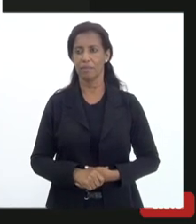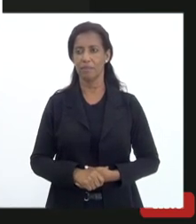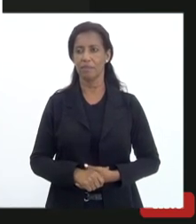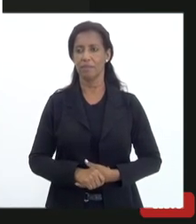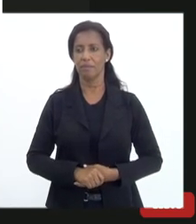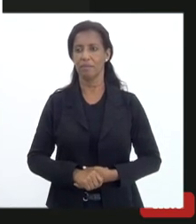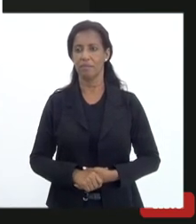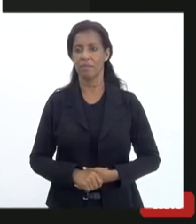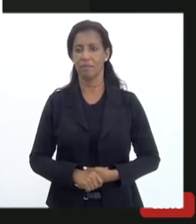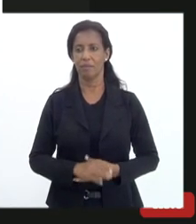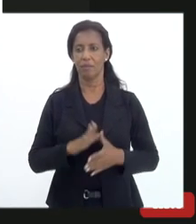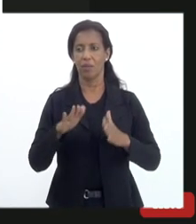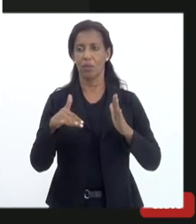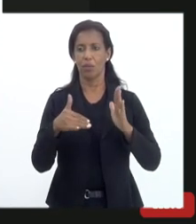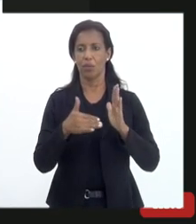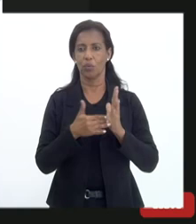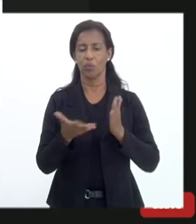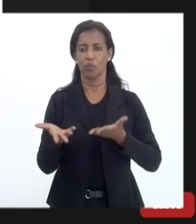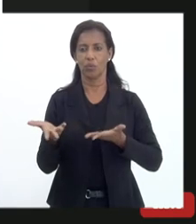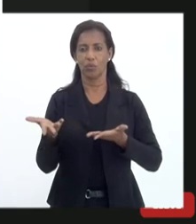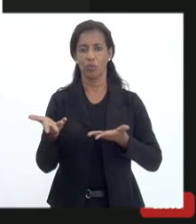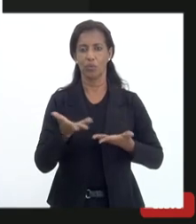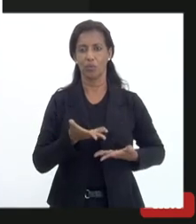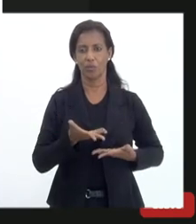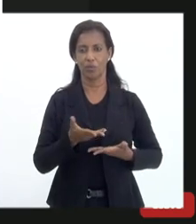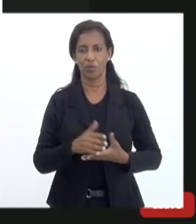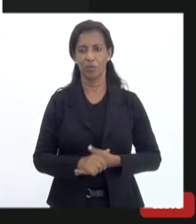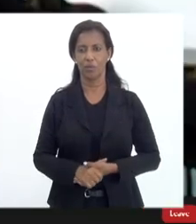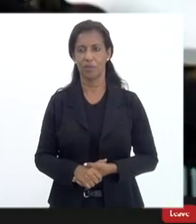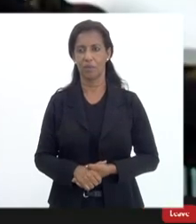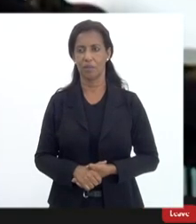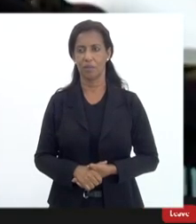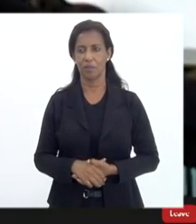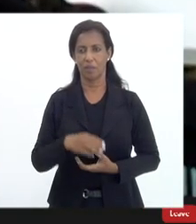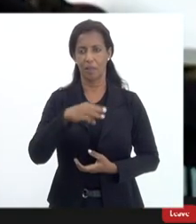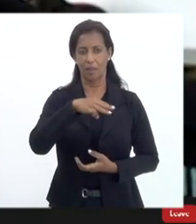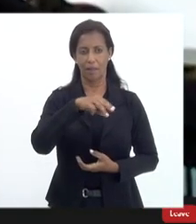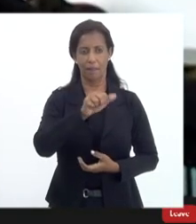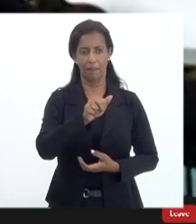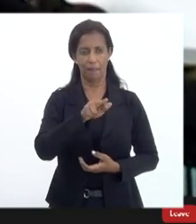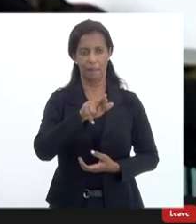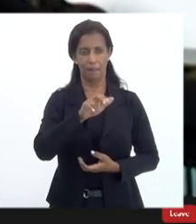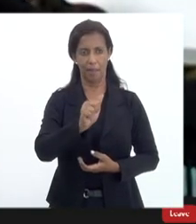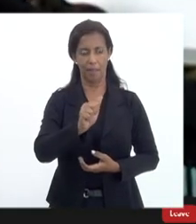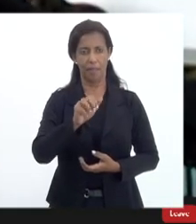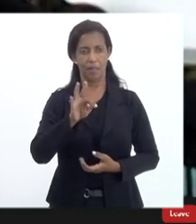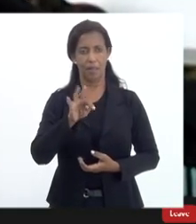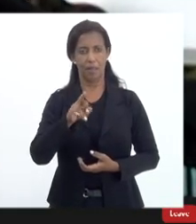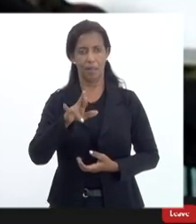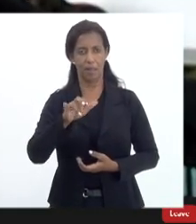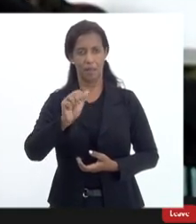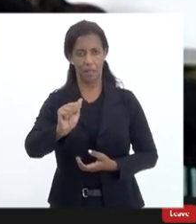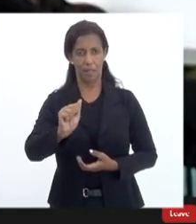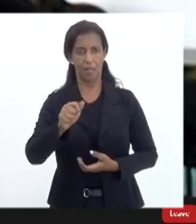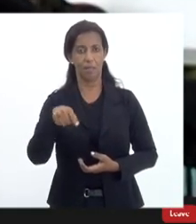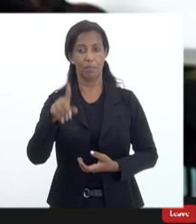aqui nossa última convidada a fazer uso da palavra, a professora Maria Tereza Vance, da Campanha Nacional pelo Direito à Educação e da assessoria